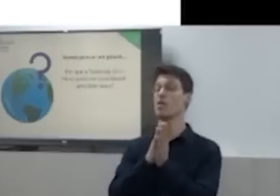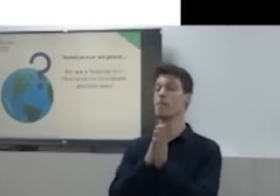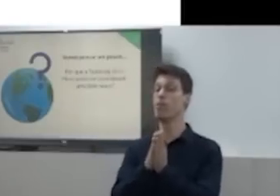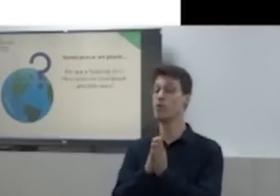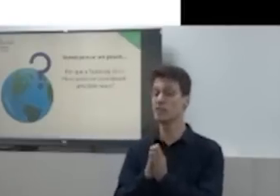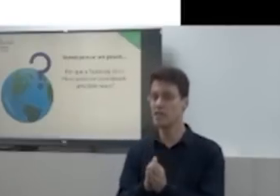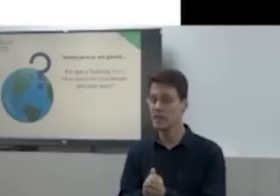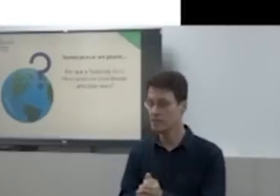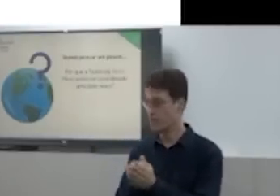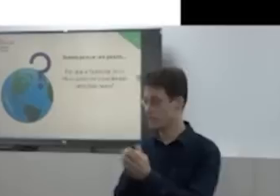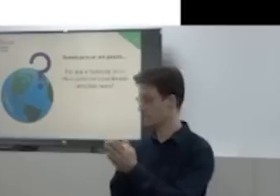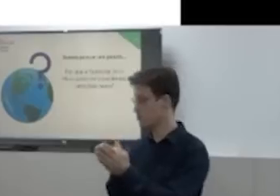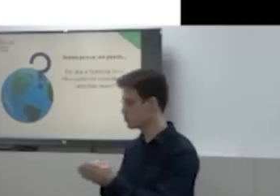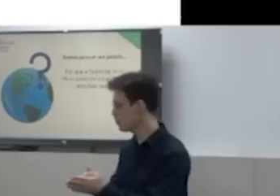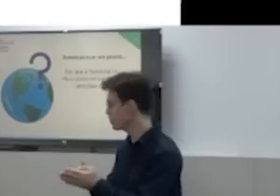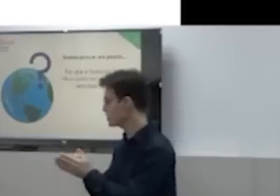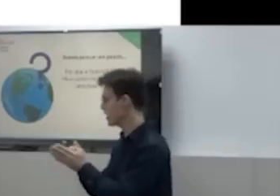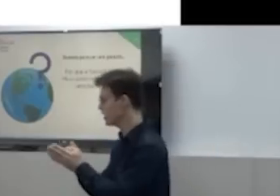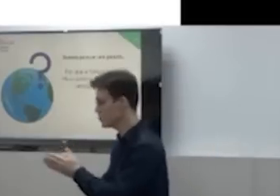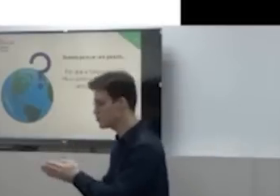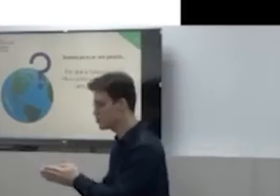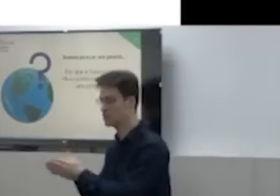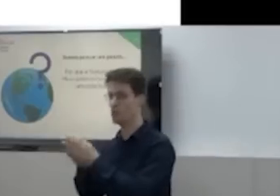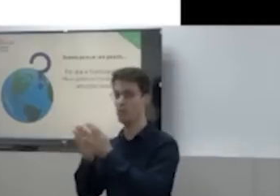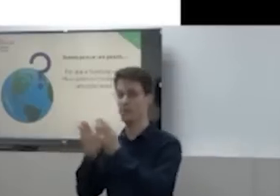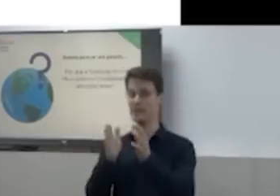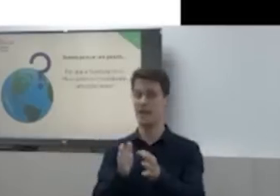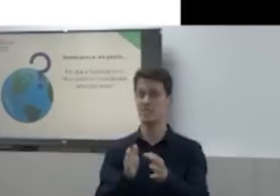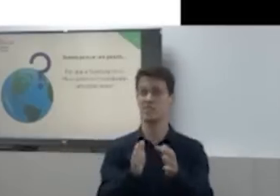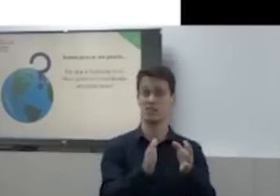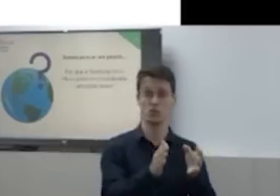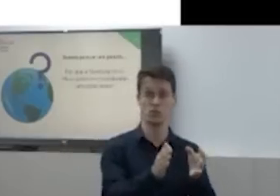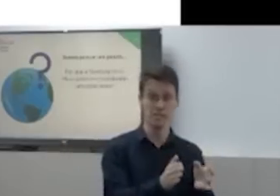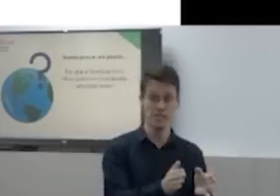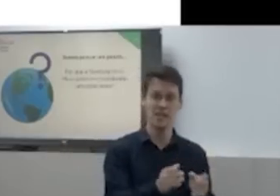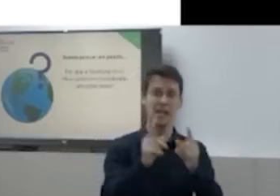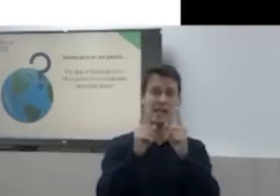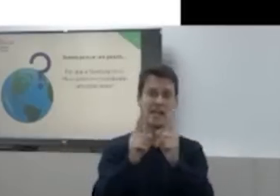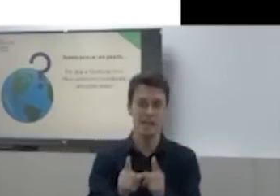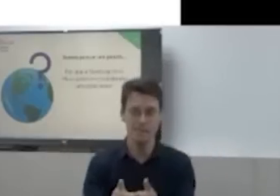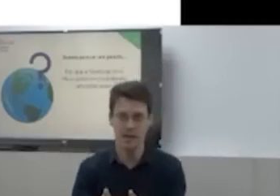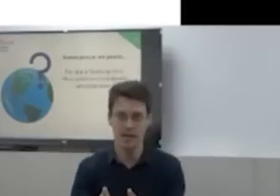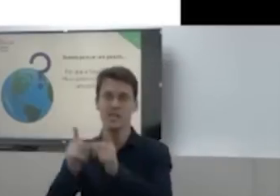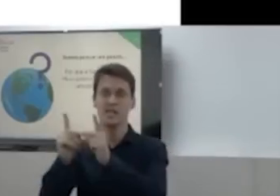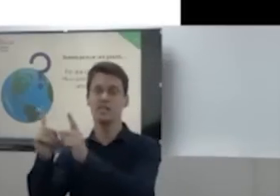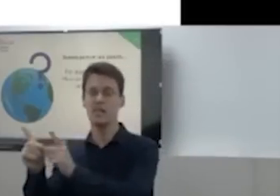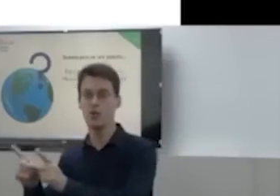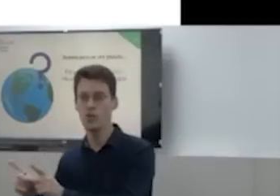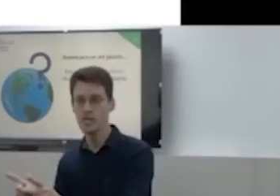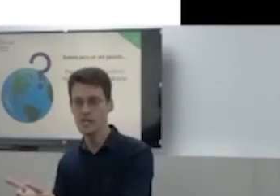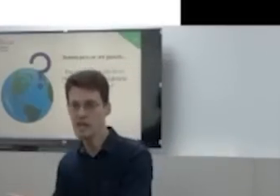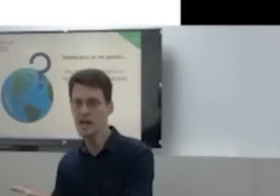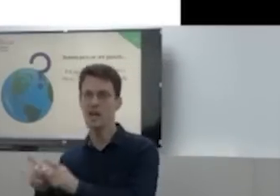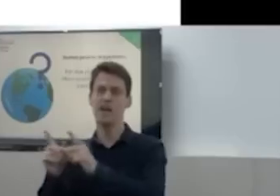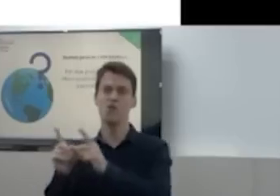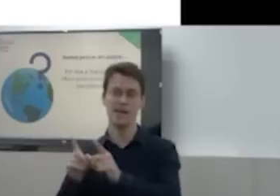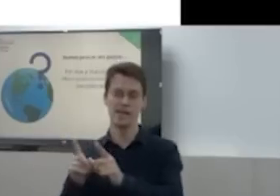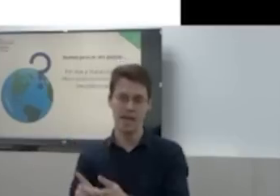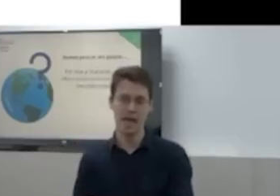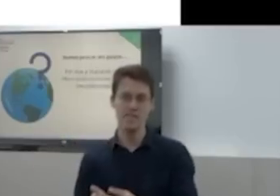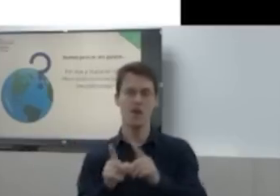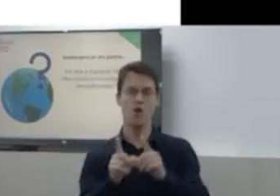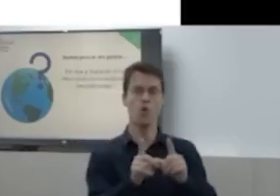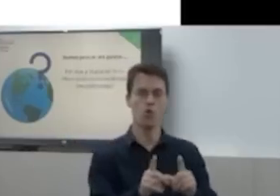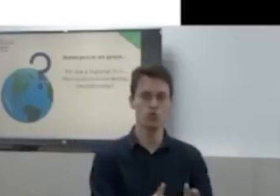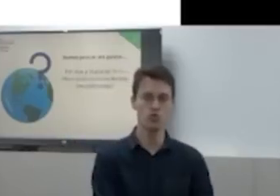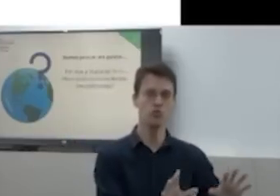considerada uma fake news? Porque as pessoas que acreditam nesta teoria, lembra que teoria é